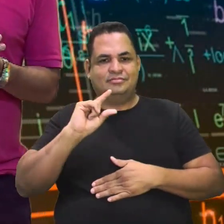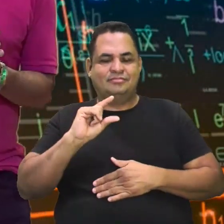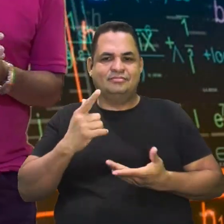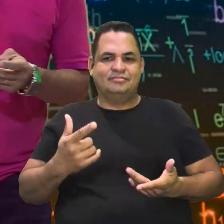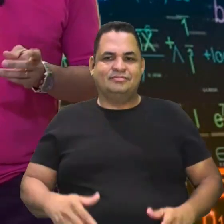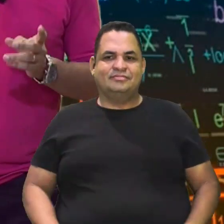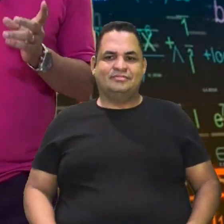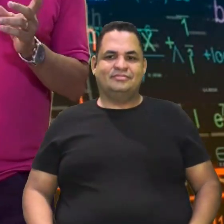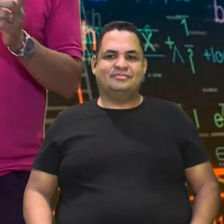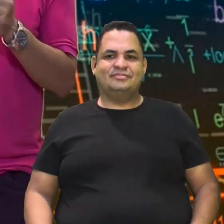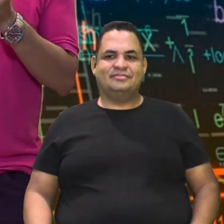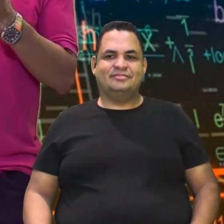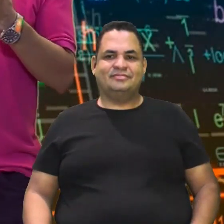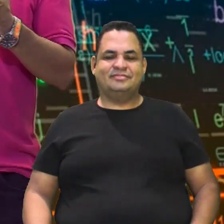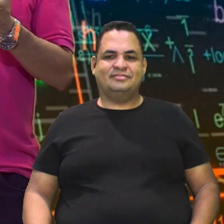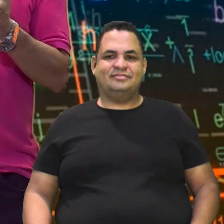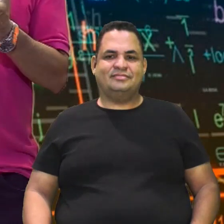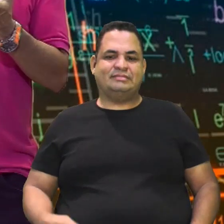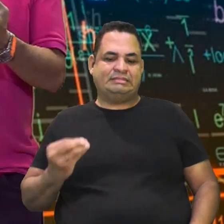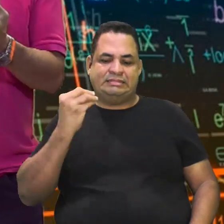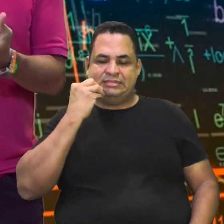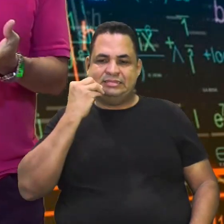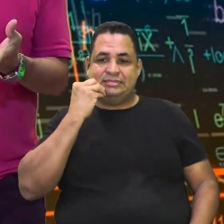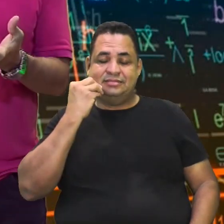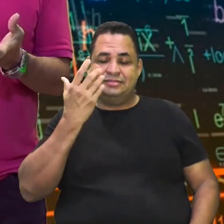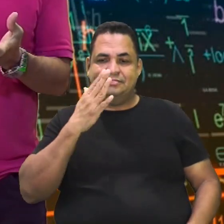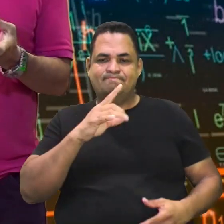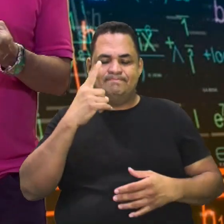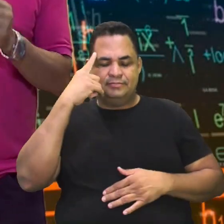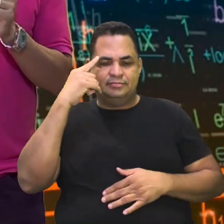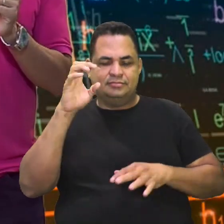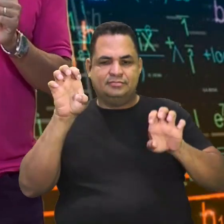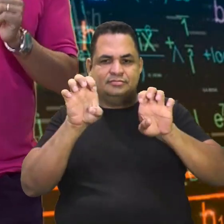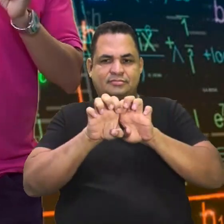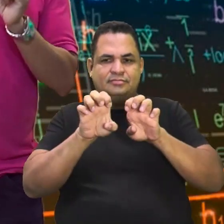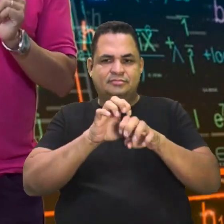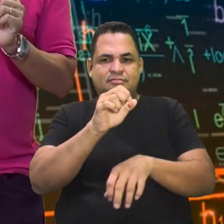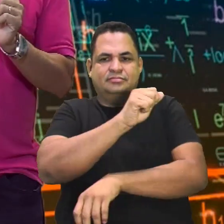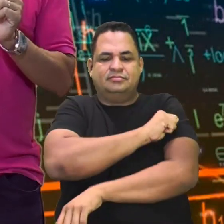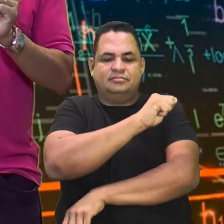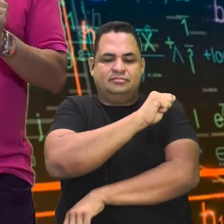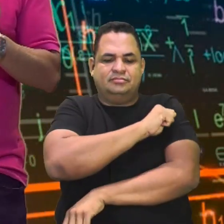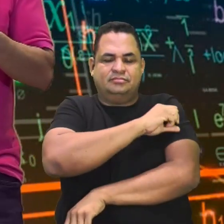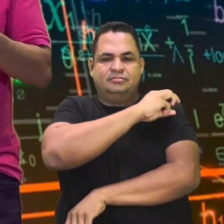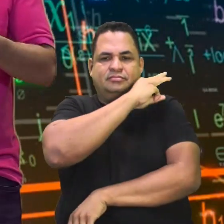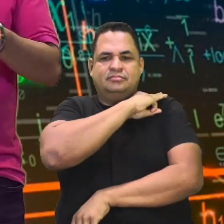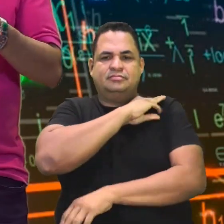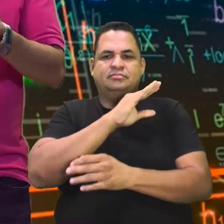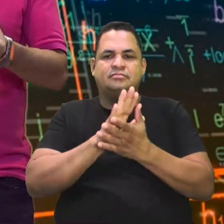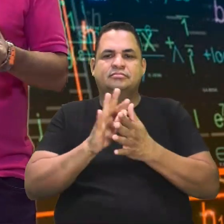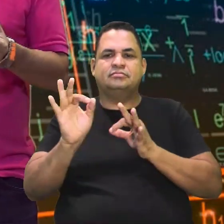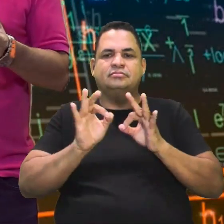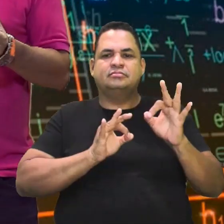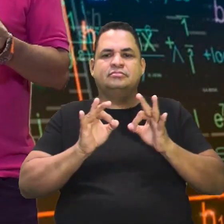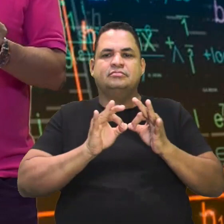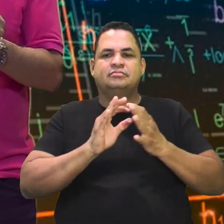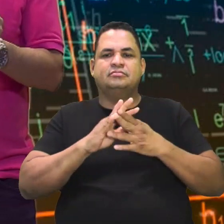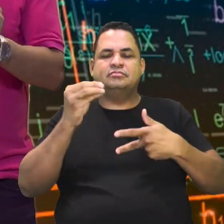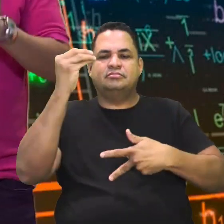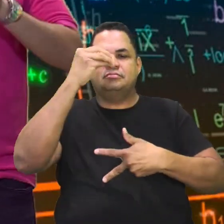Na verdade, nem tenta pensar na equação. Aluno do terceiro ano está se preparando para o